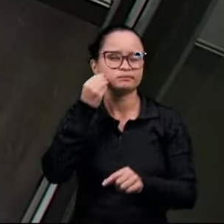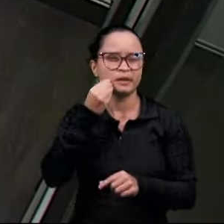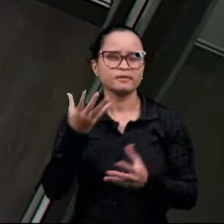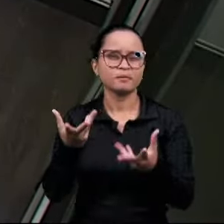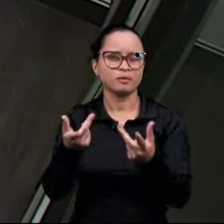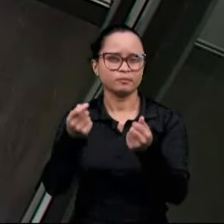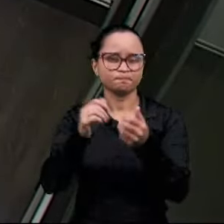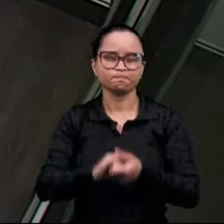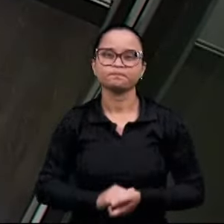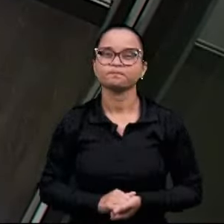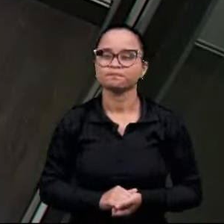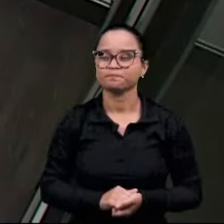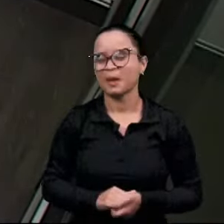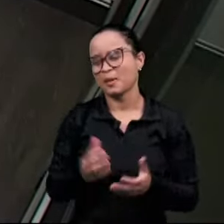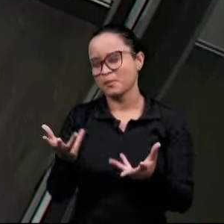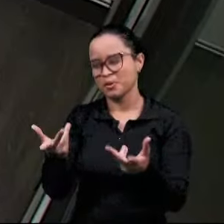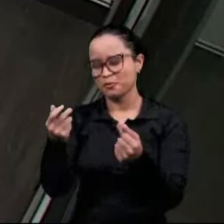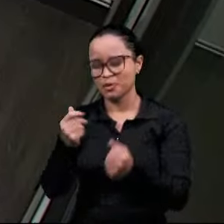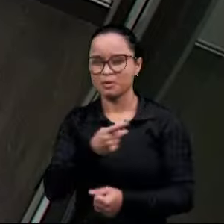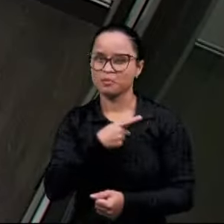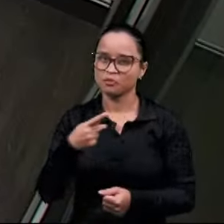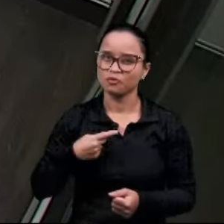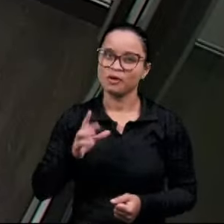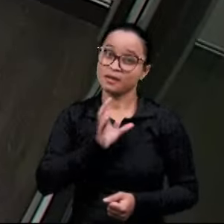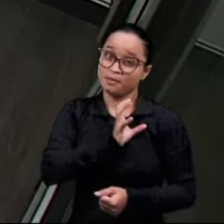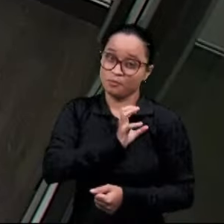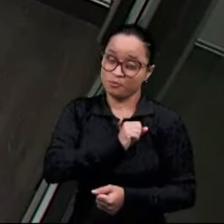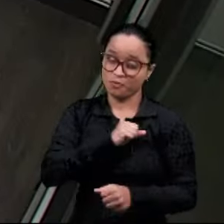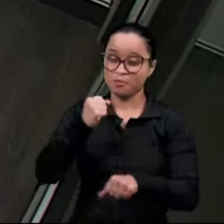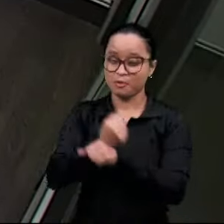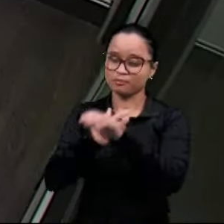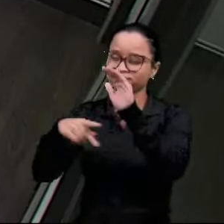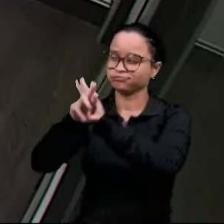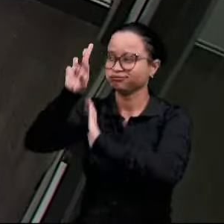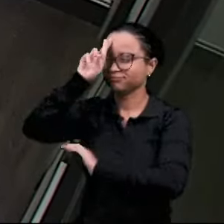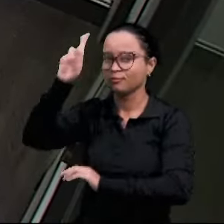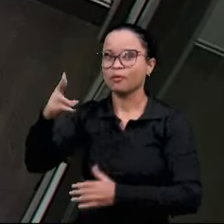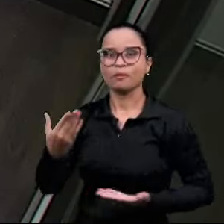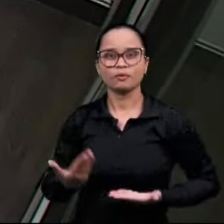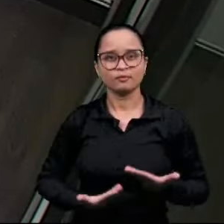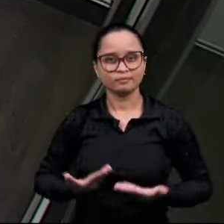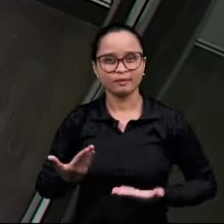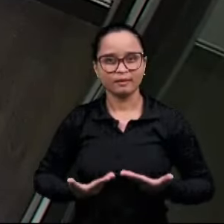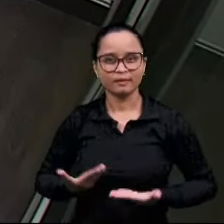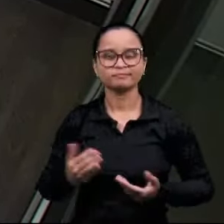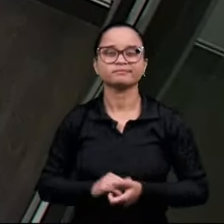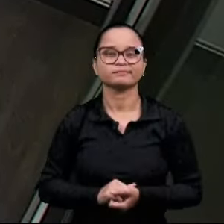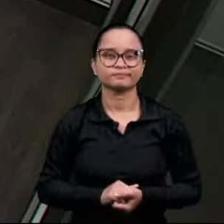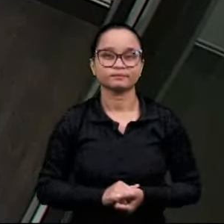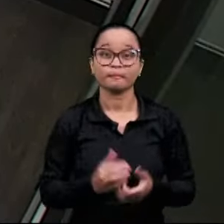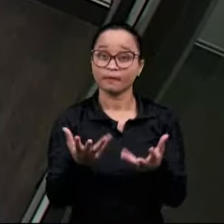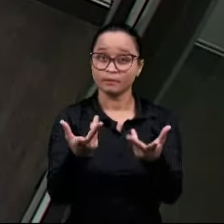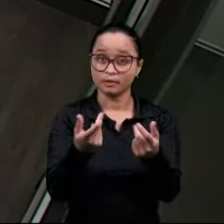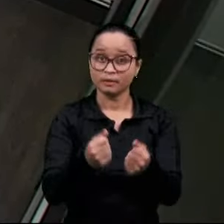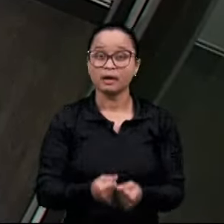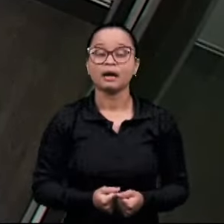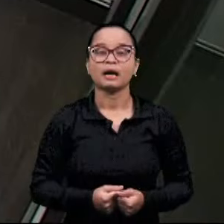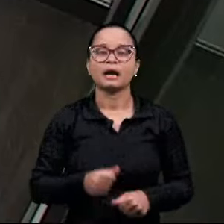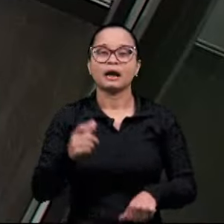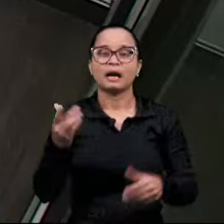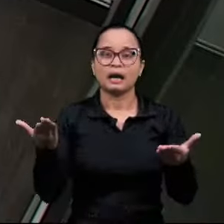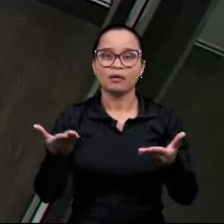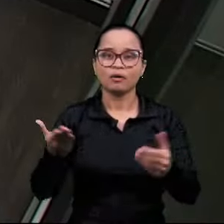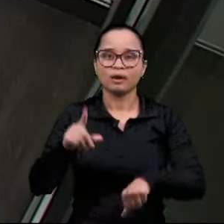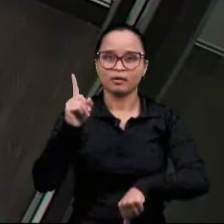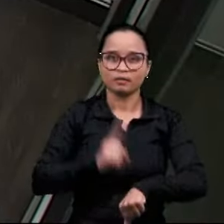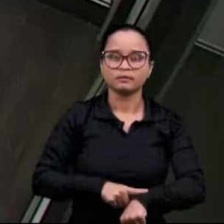Maravilha, pastor, que amor, né? Que amor para com a obra do Senhor, para com as ovelhas, né? Maravilha, olha, agora 19h52, faltando